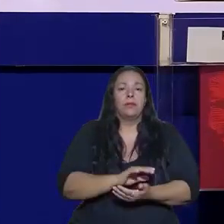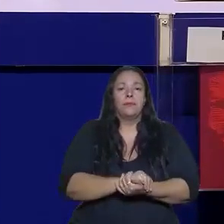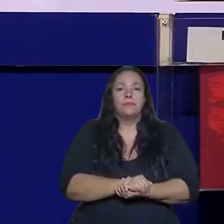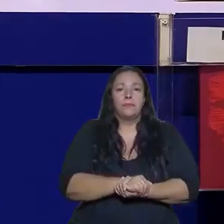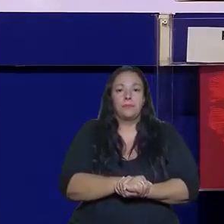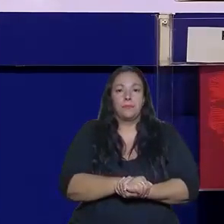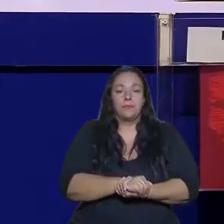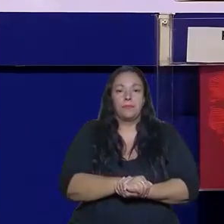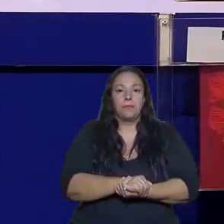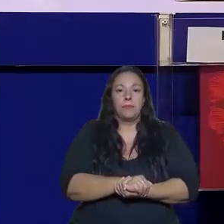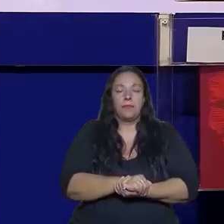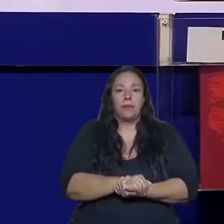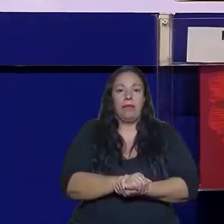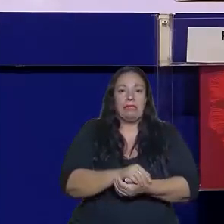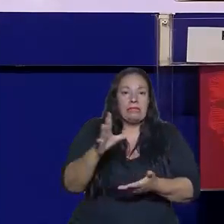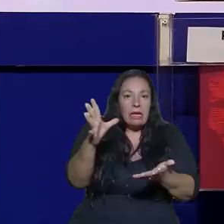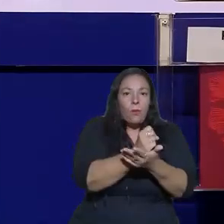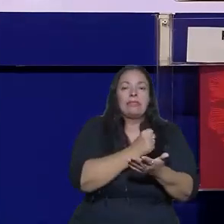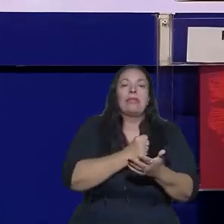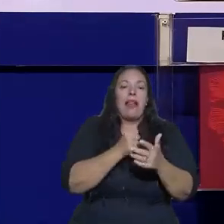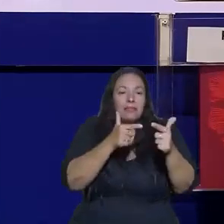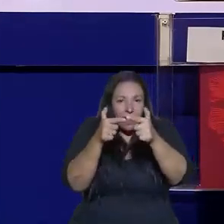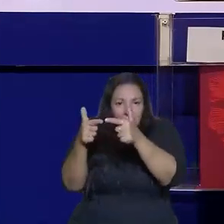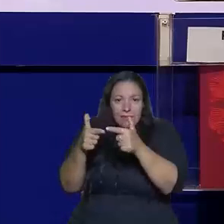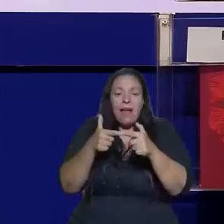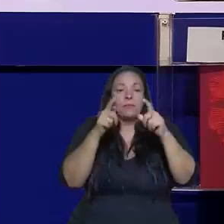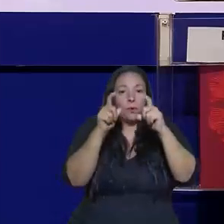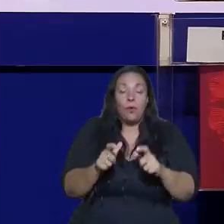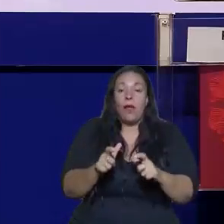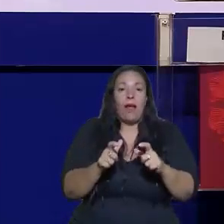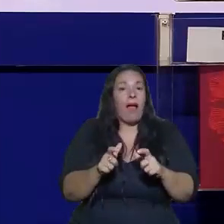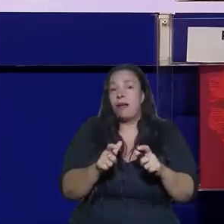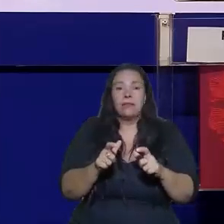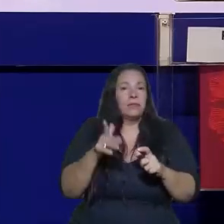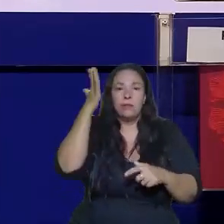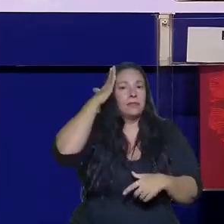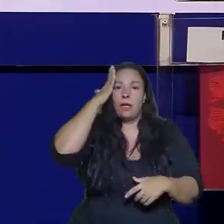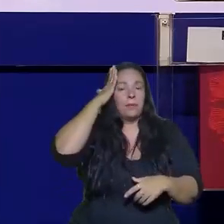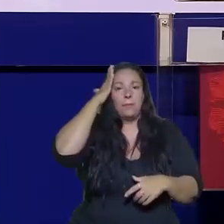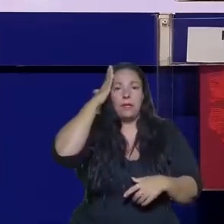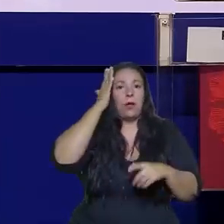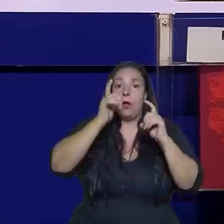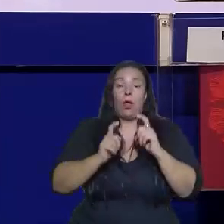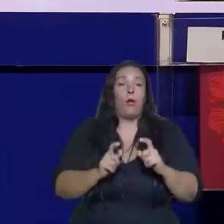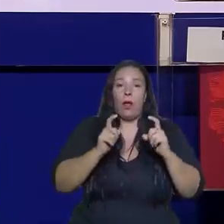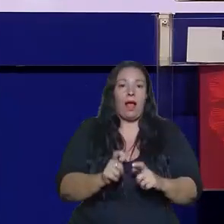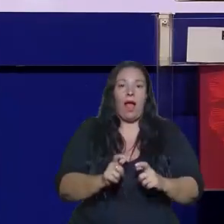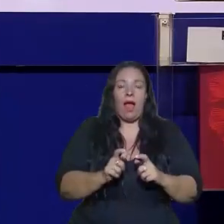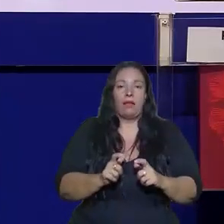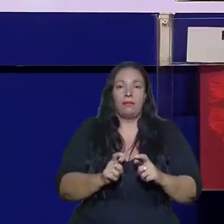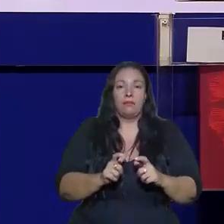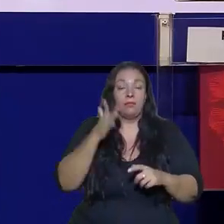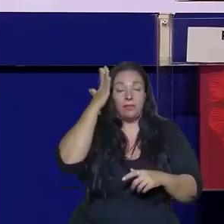possibilidade de ser caçado, sequestrado e levado para um lugar que não se sabia qual era, só se sabia que era